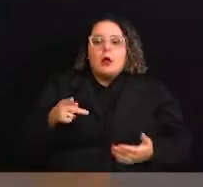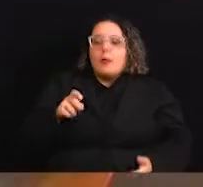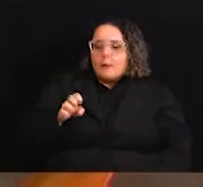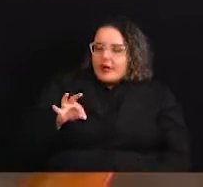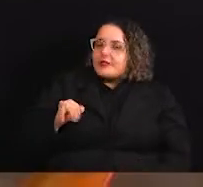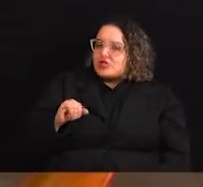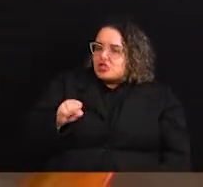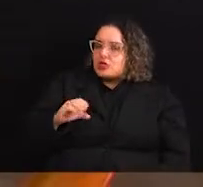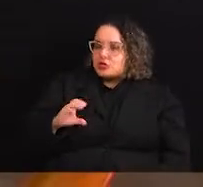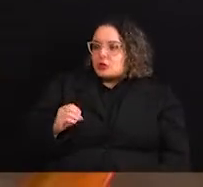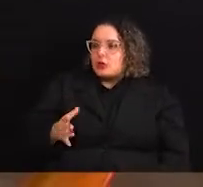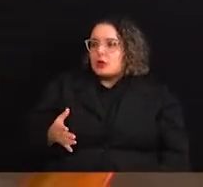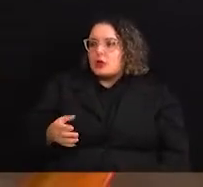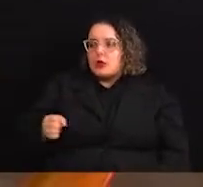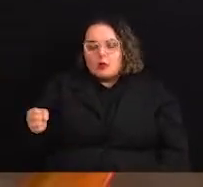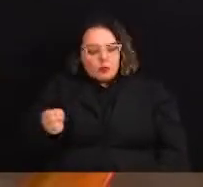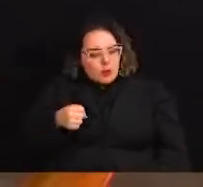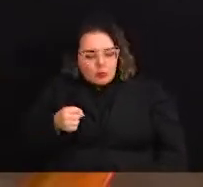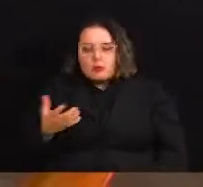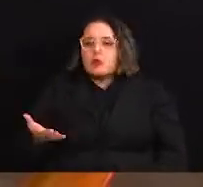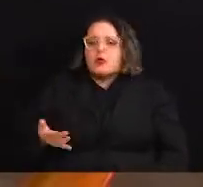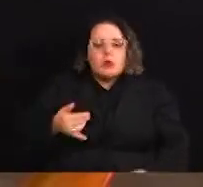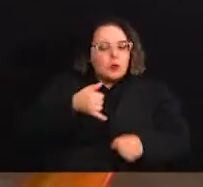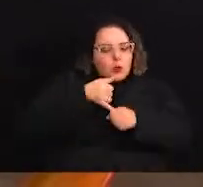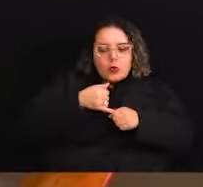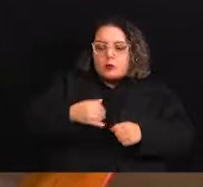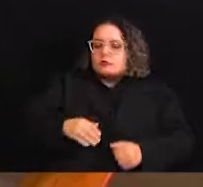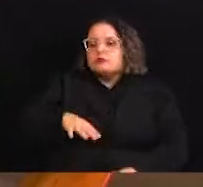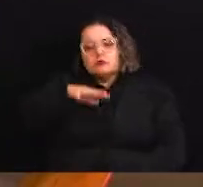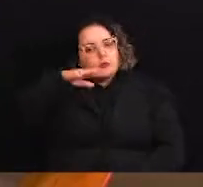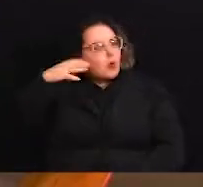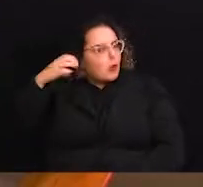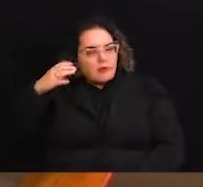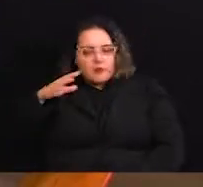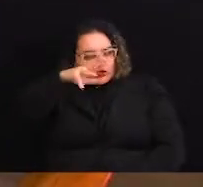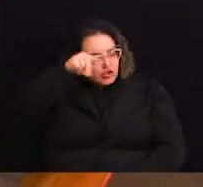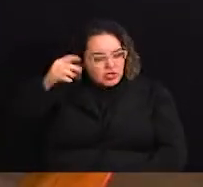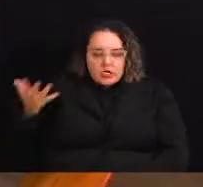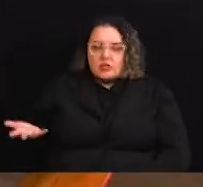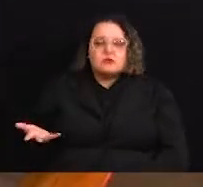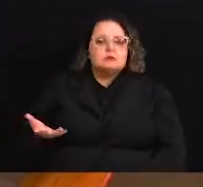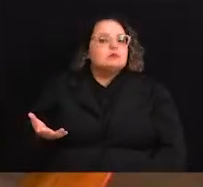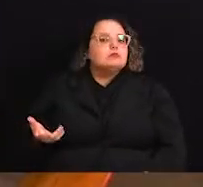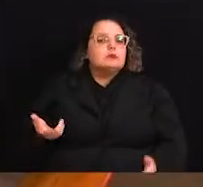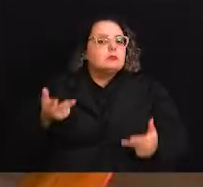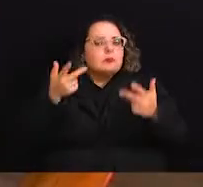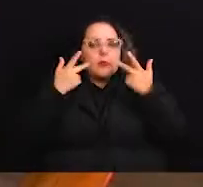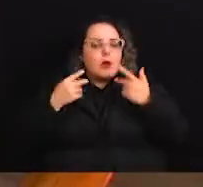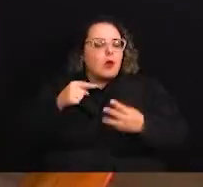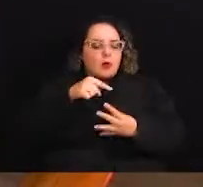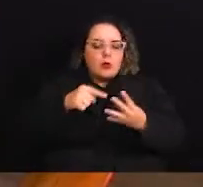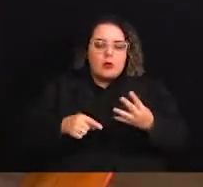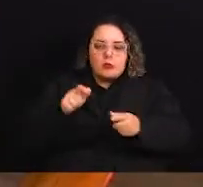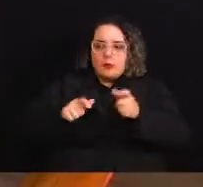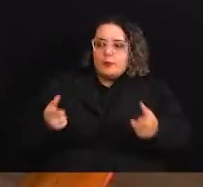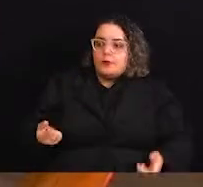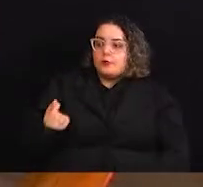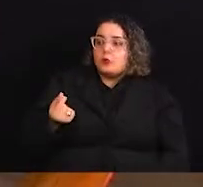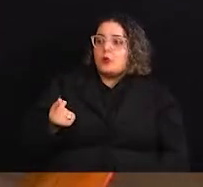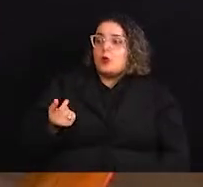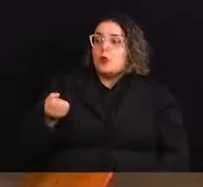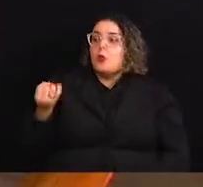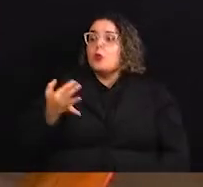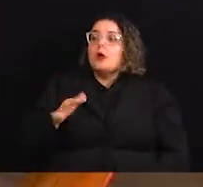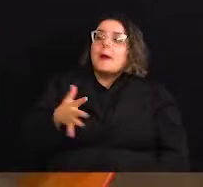petisquinho mesmo. É pra você tomar uma cervejinha, tomar um suco, um refrigerante. Então é um petisco e serve tranquilo com 4 pessoas. Vamos falar de